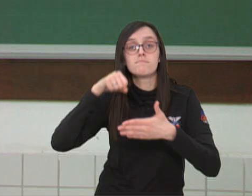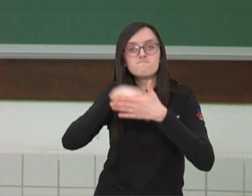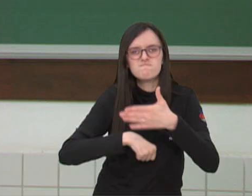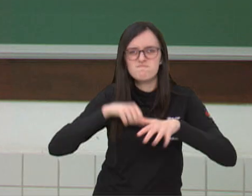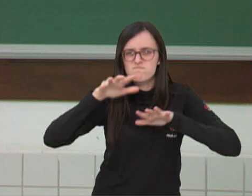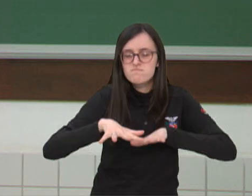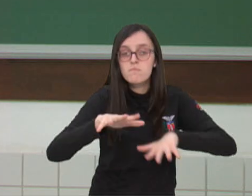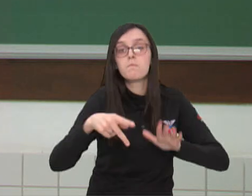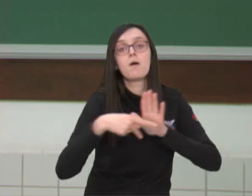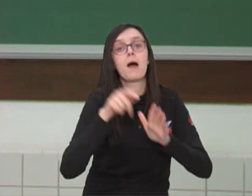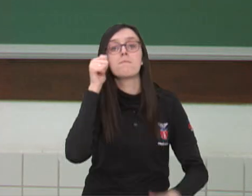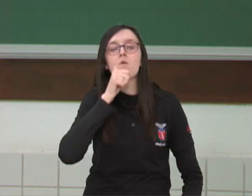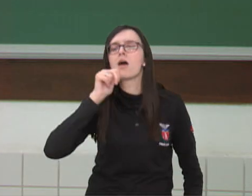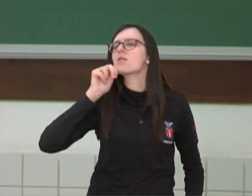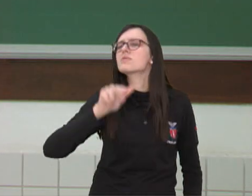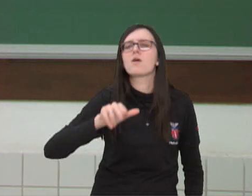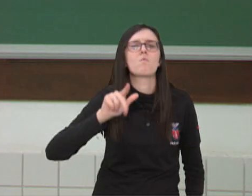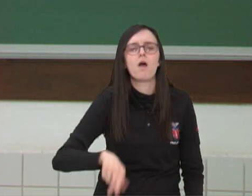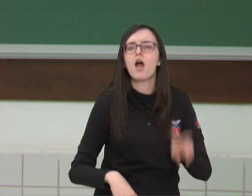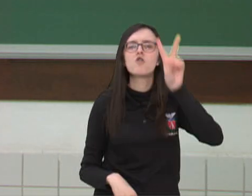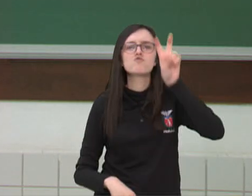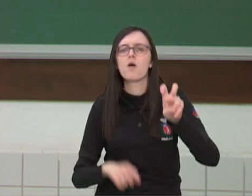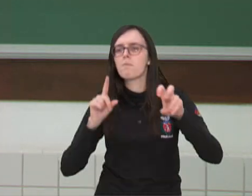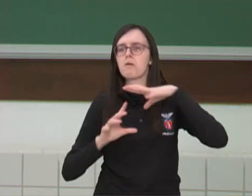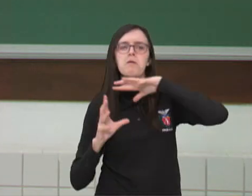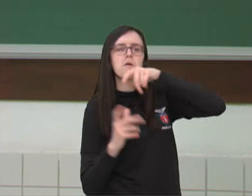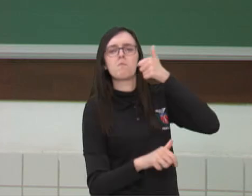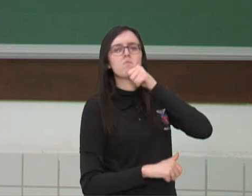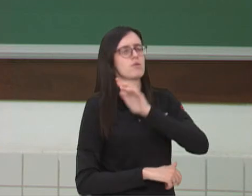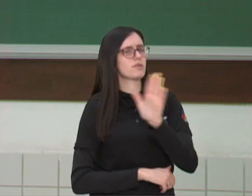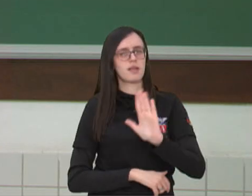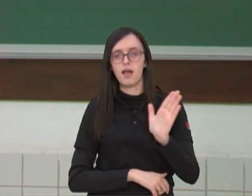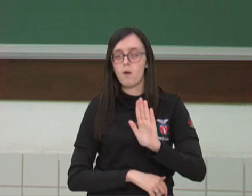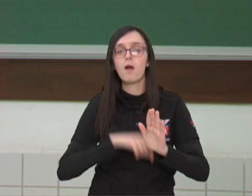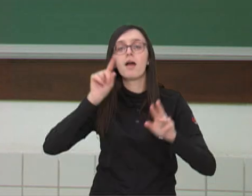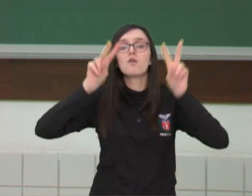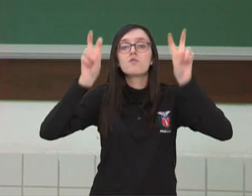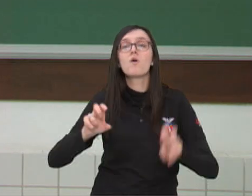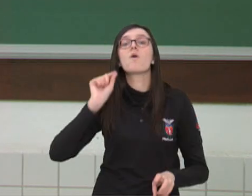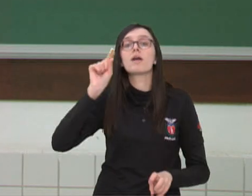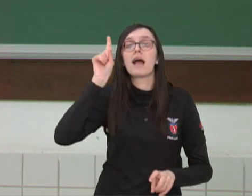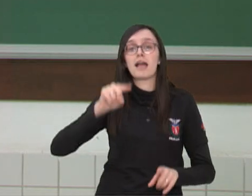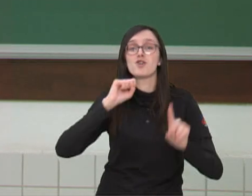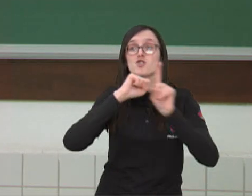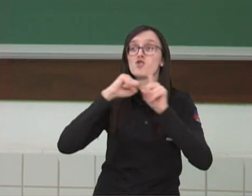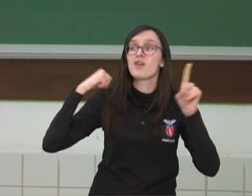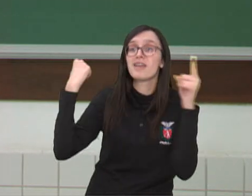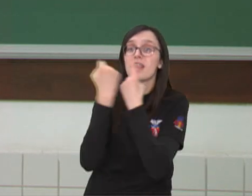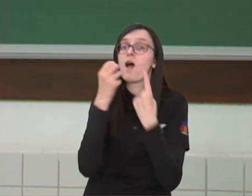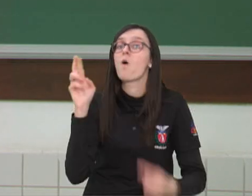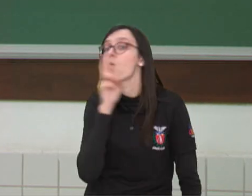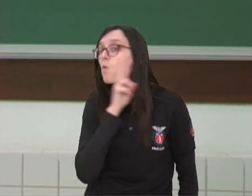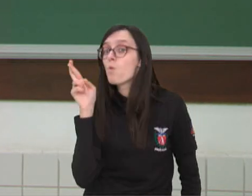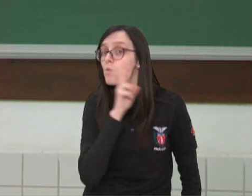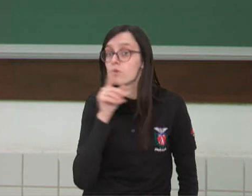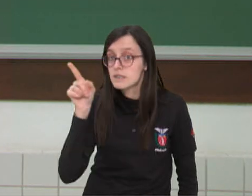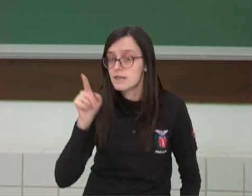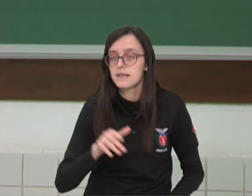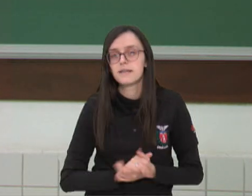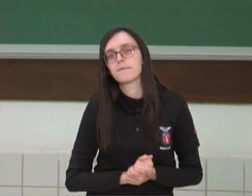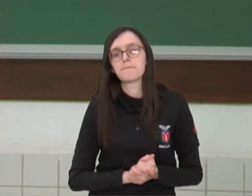mulheres. Repara, não é uma questão ligada ao universo feminino. É uma questão ligada à sociedade russa como um